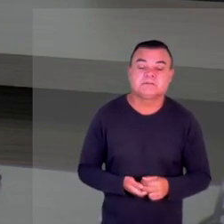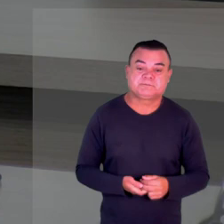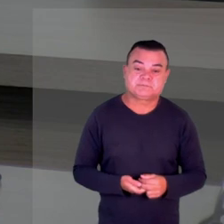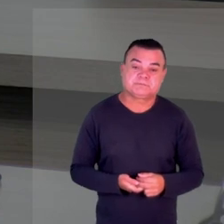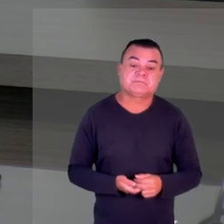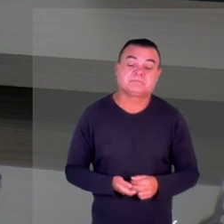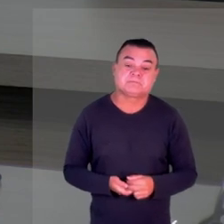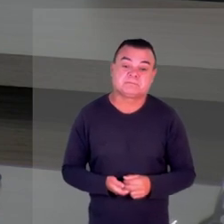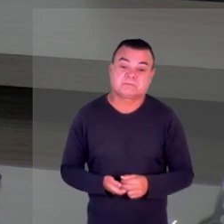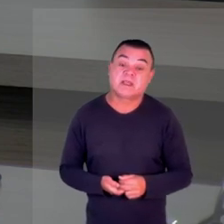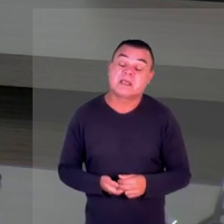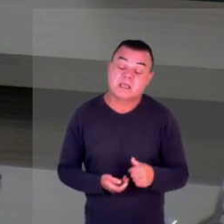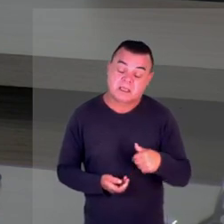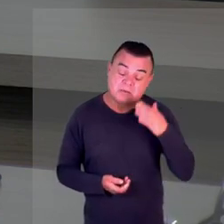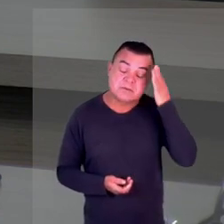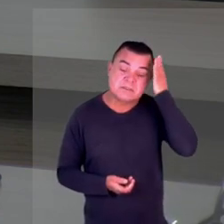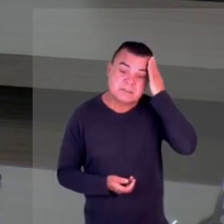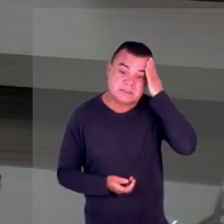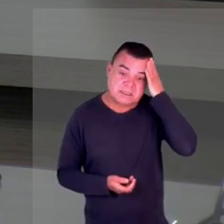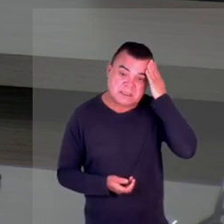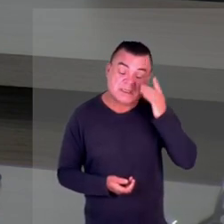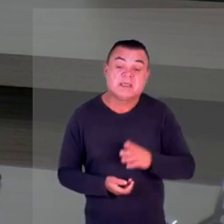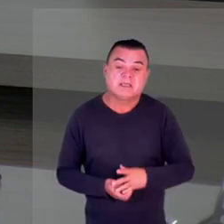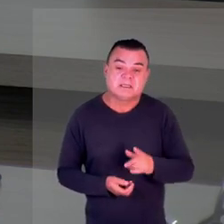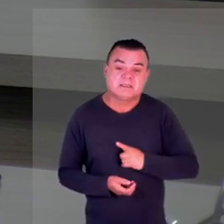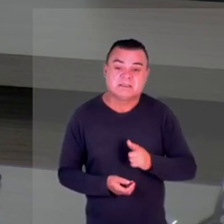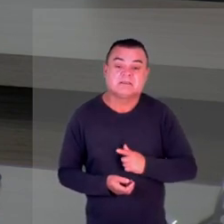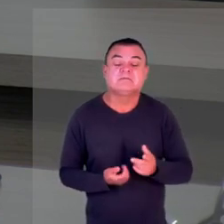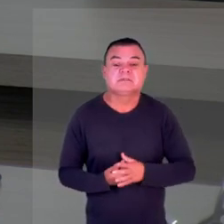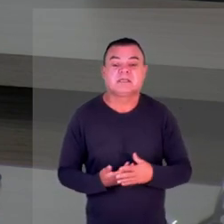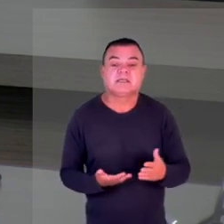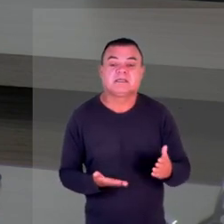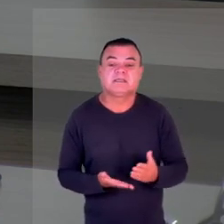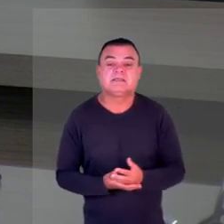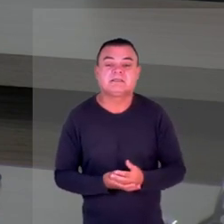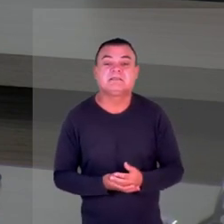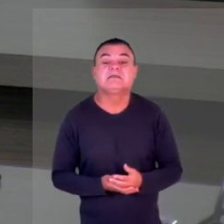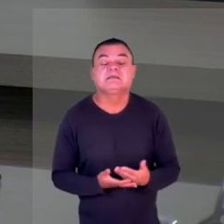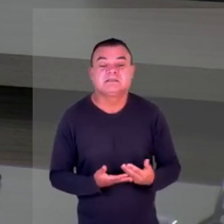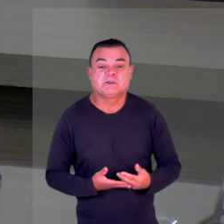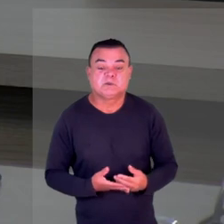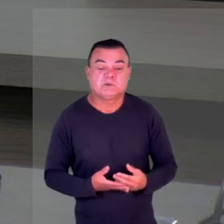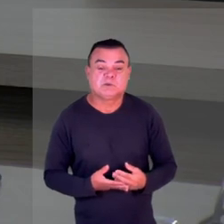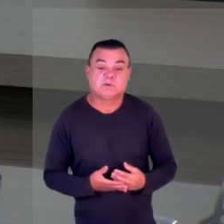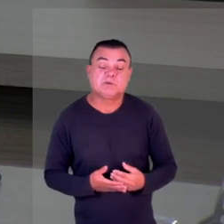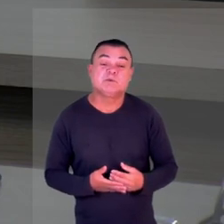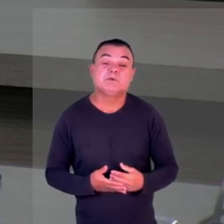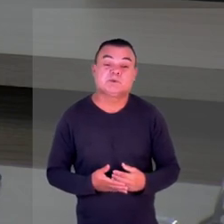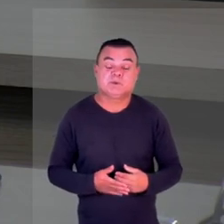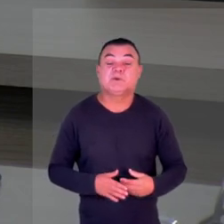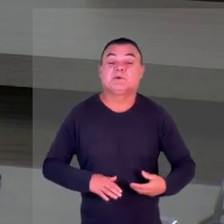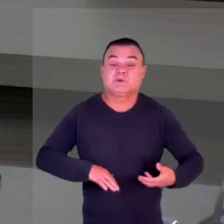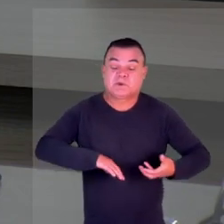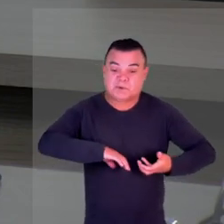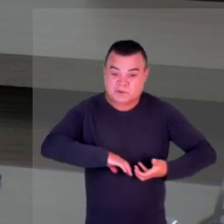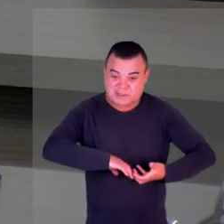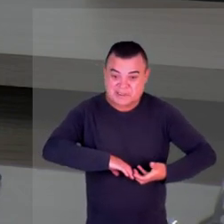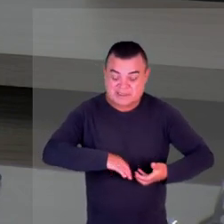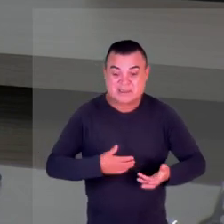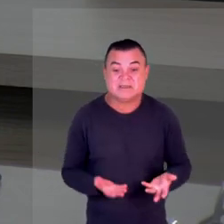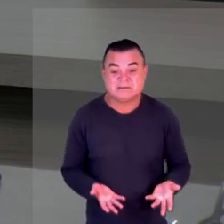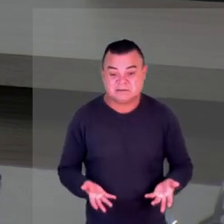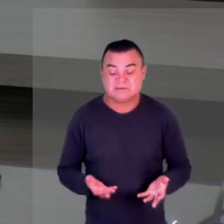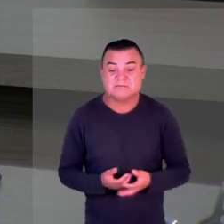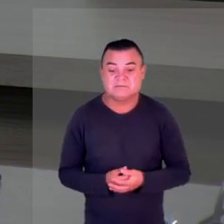se eu sei que tem um congresso né Tem uma pedra no meio do caminho né tem a bancada ruralista